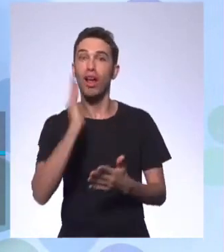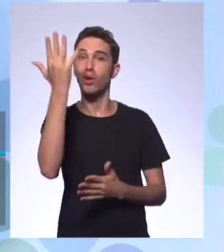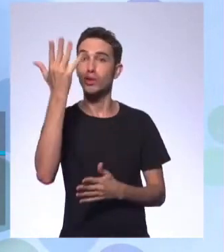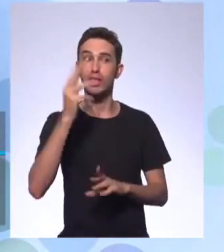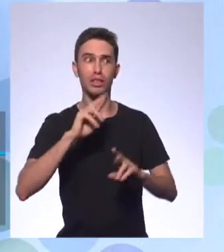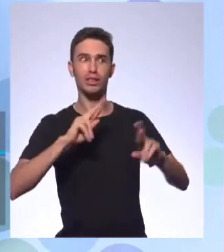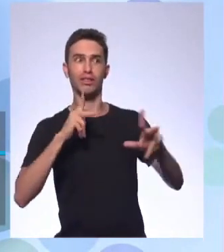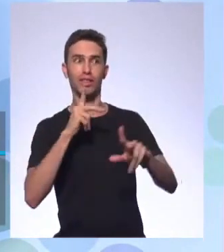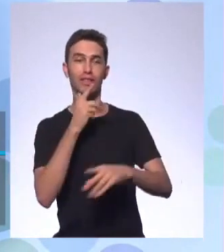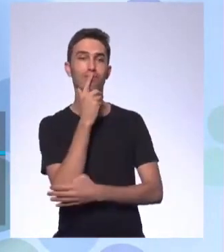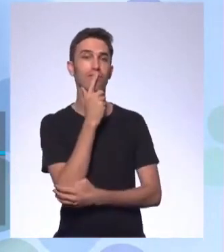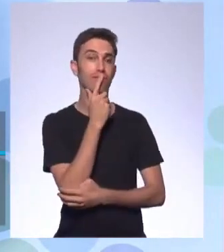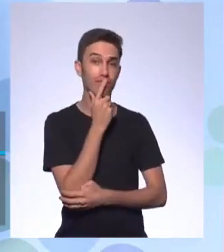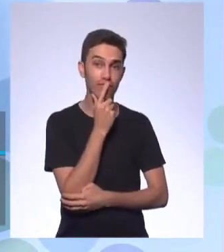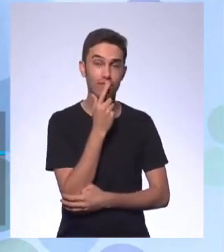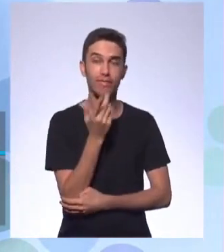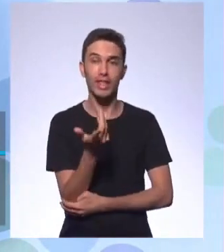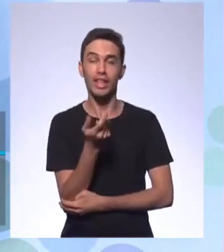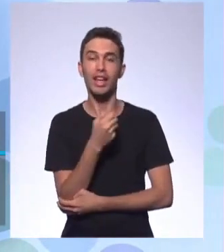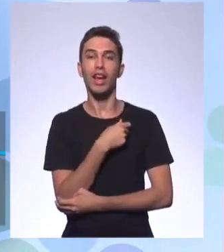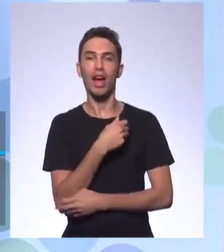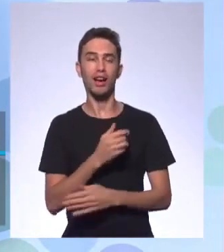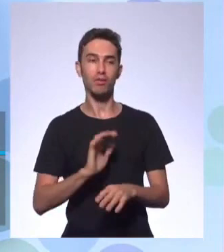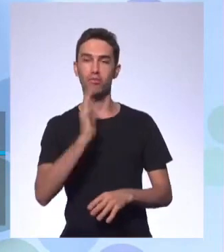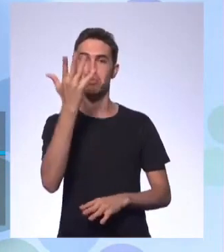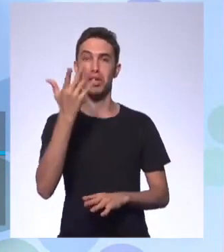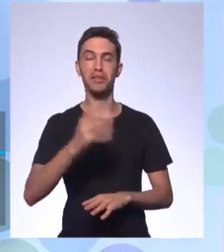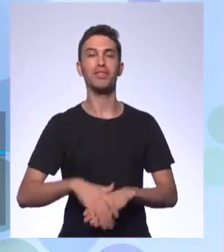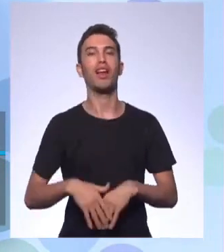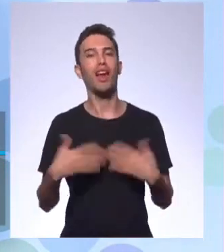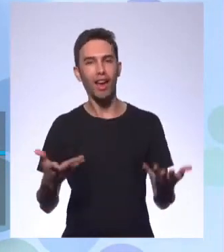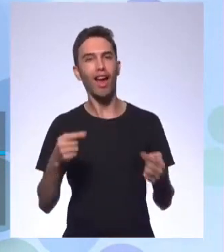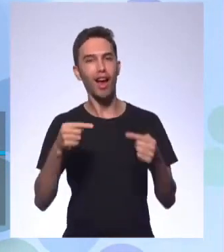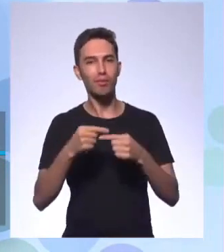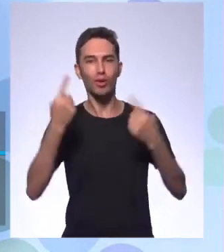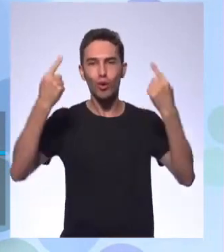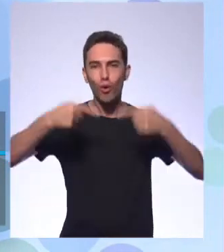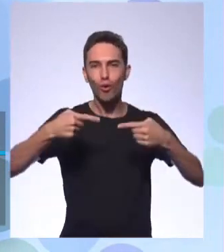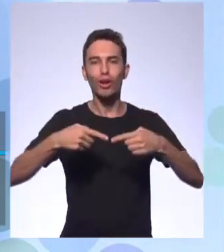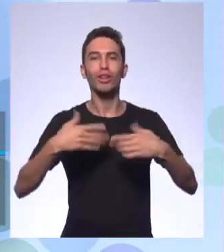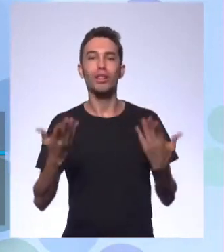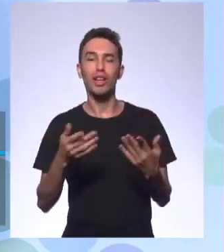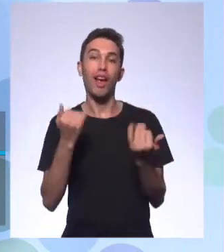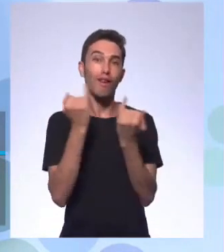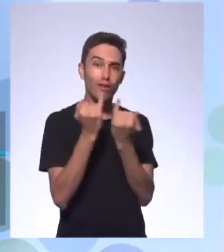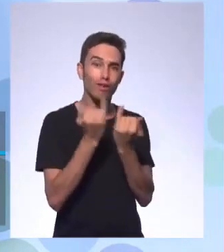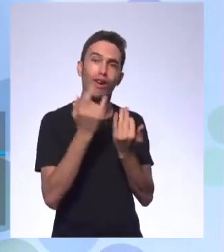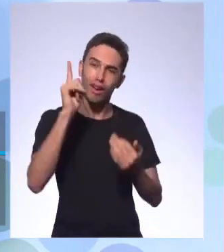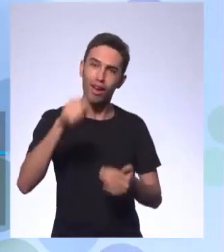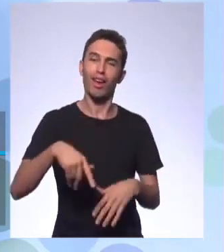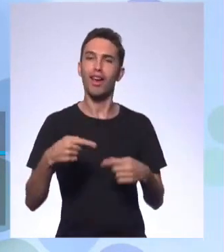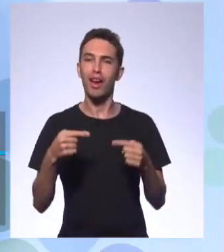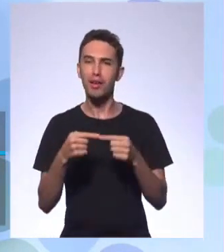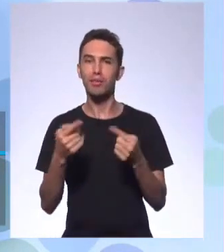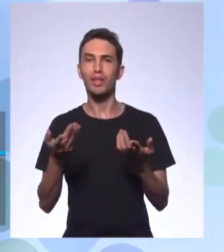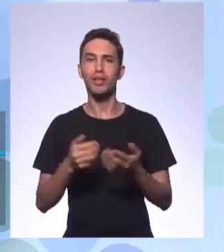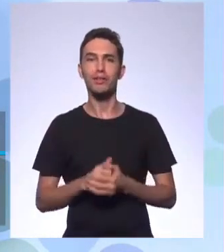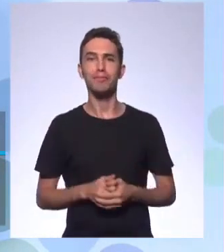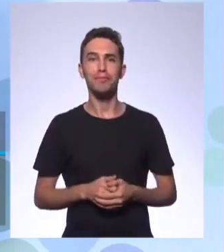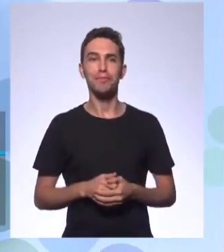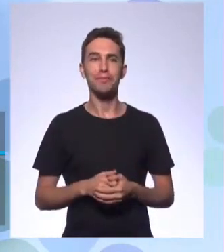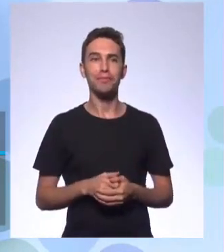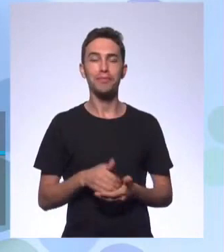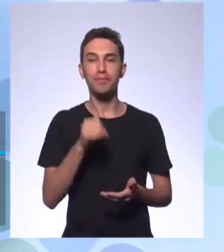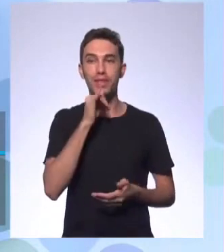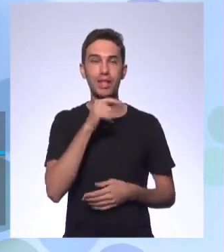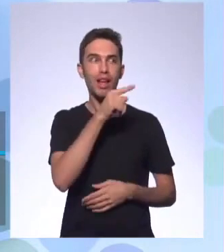algo diferente, aconteceu algo imprevisto. Esse é o conflito. E a fofoca é justamente isso, né? Olha, assim, a gente fala